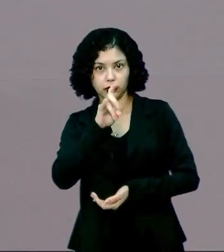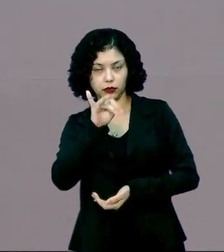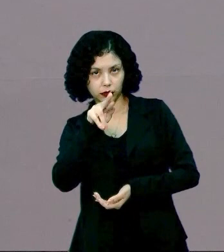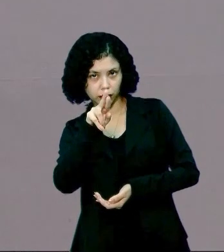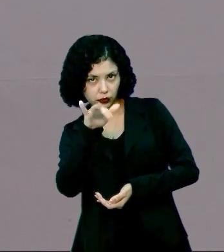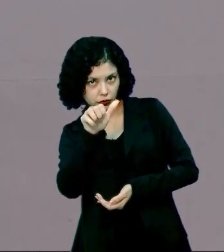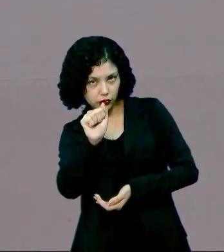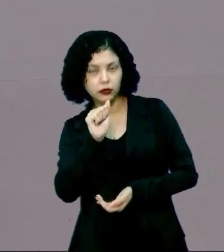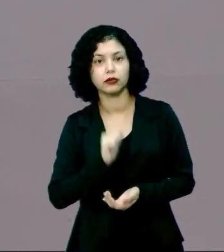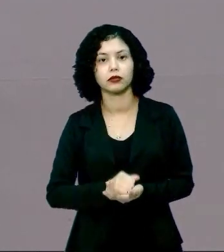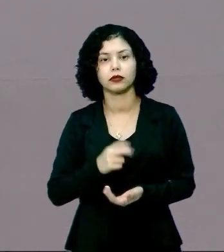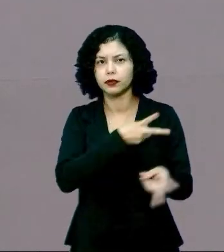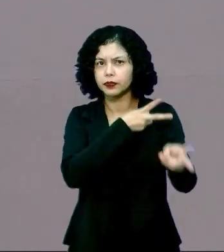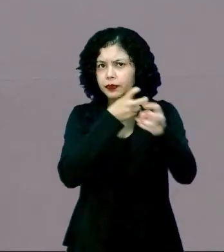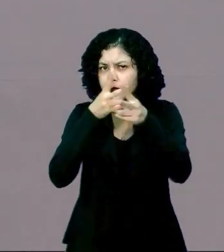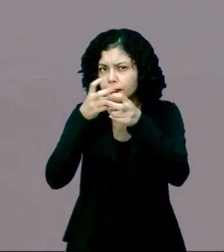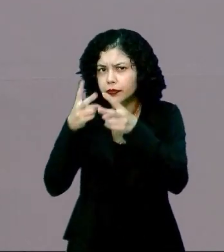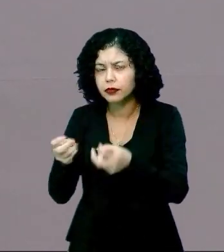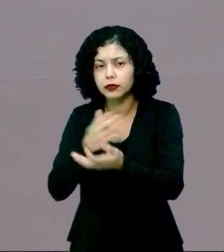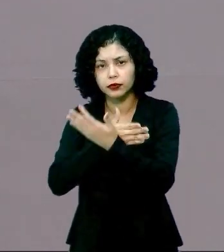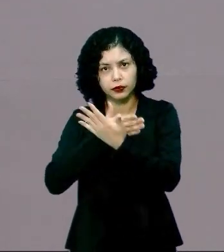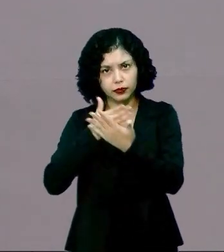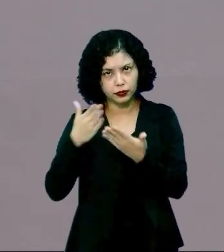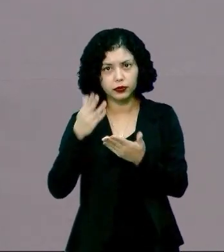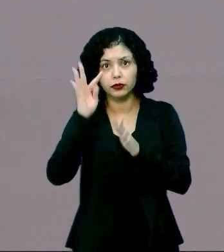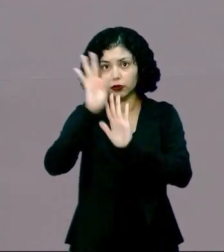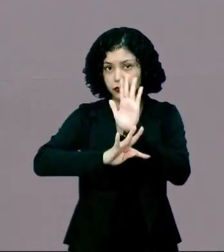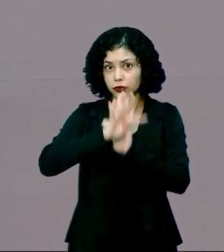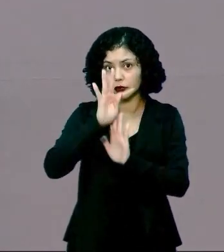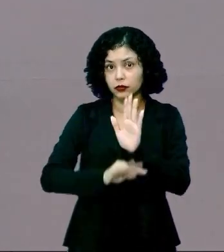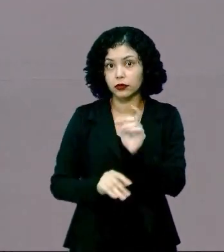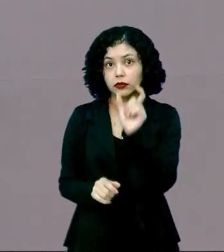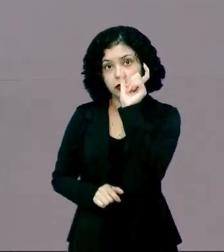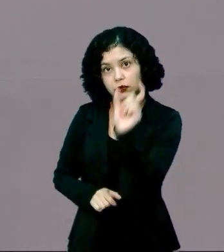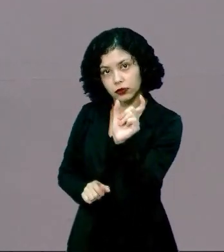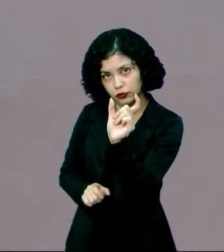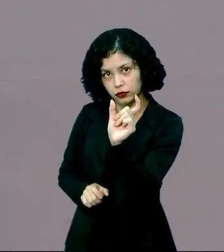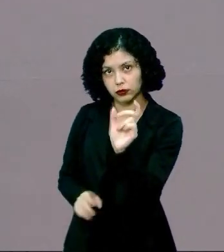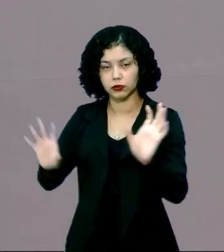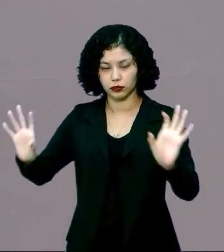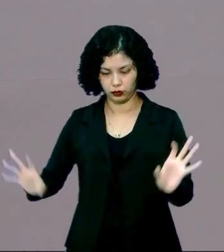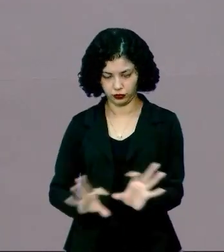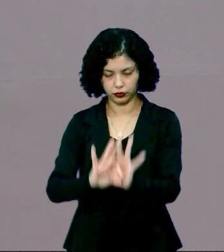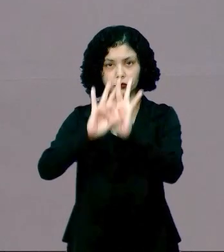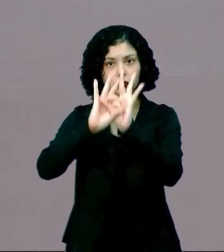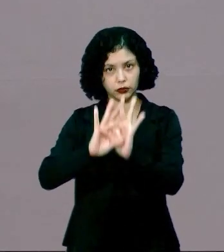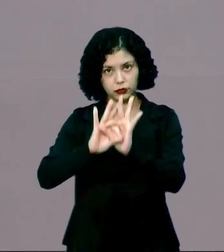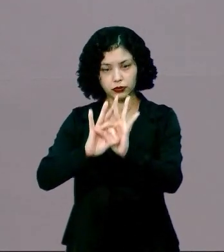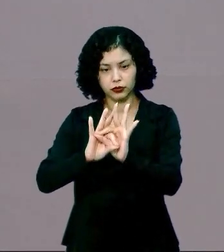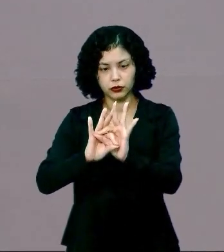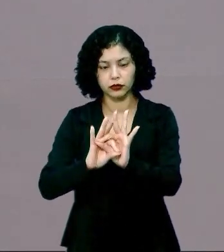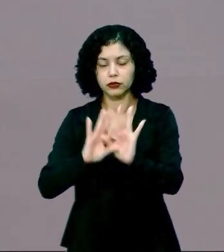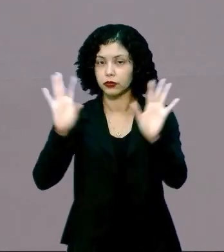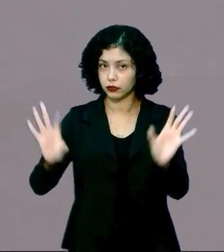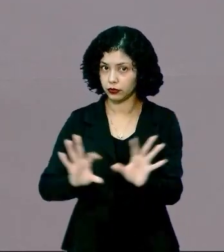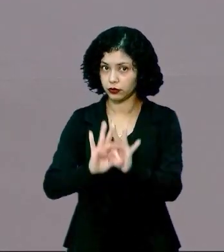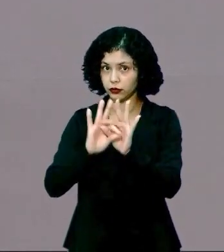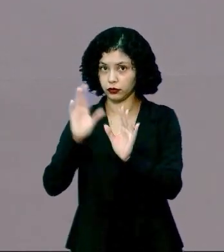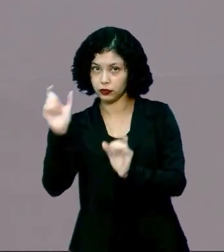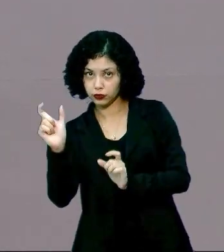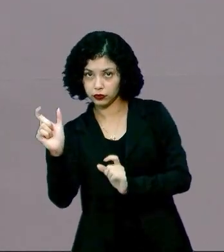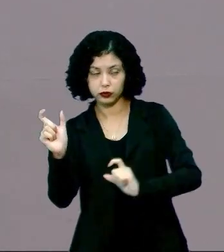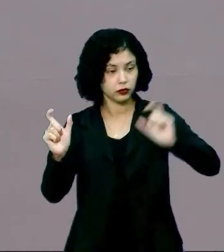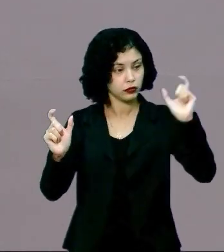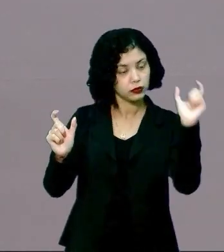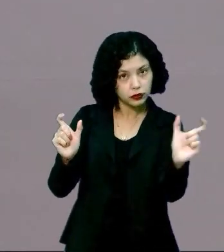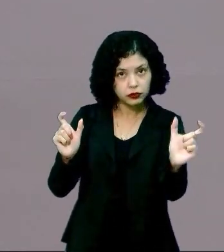segregacionista, observe que nós iniciamos o nosso texto usando um conectivo. É importante nós fazermos uma relação entre o